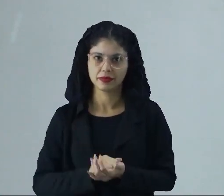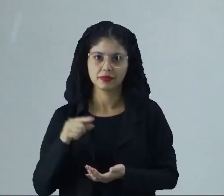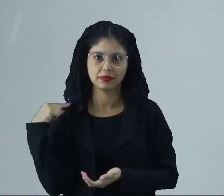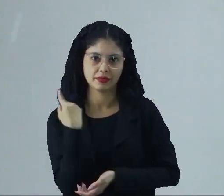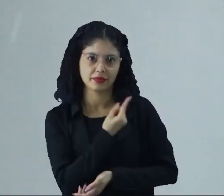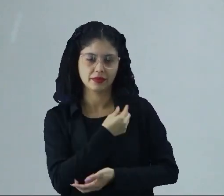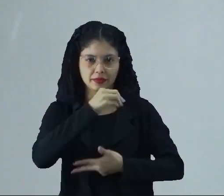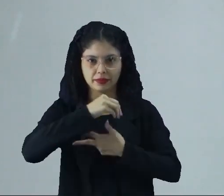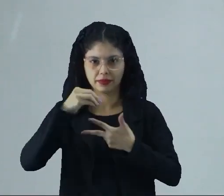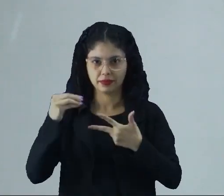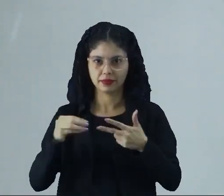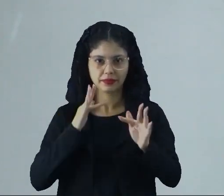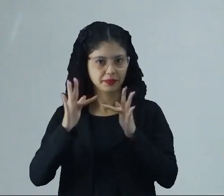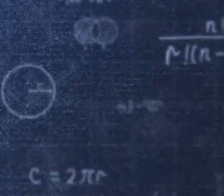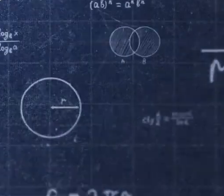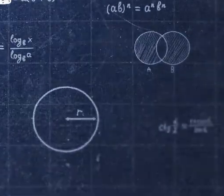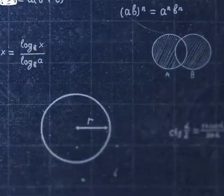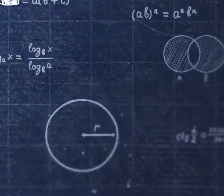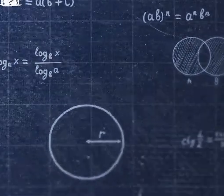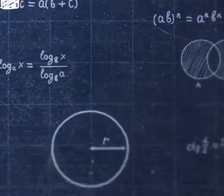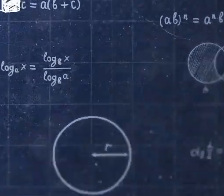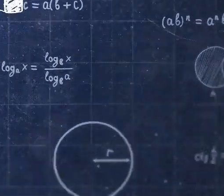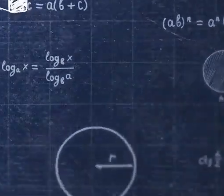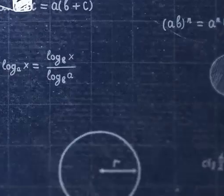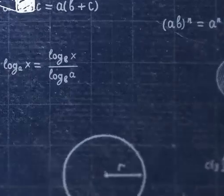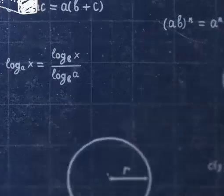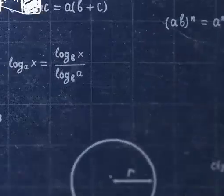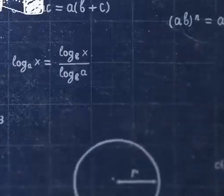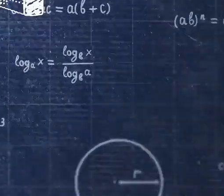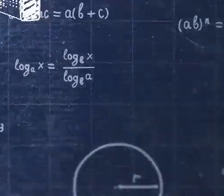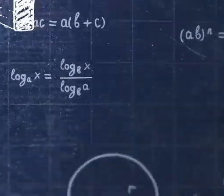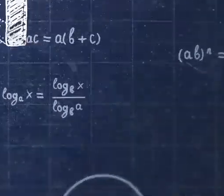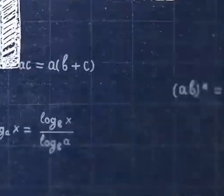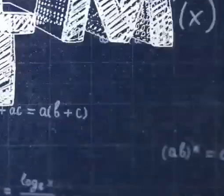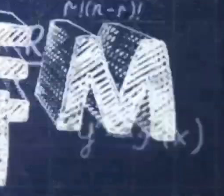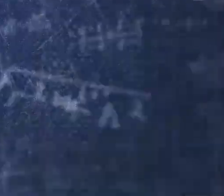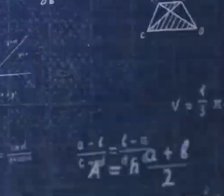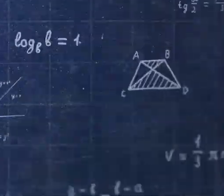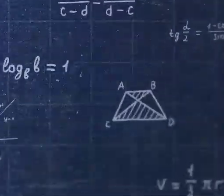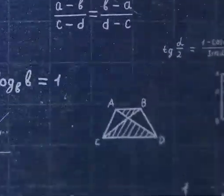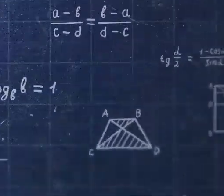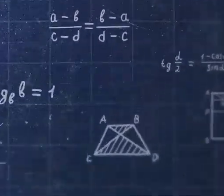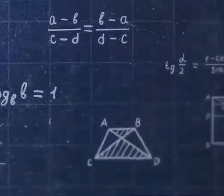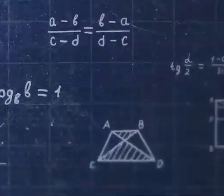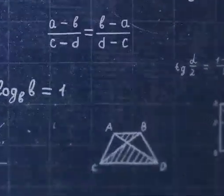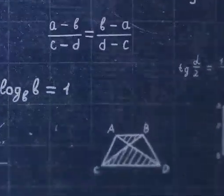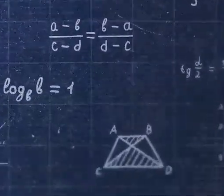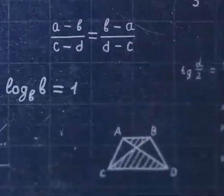nosso Pré-ENEM de Física.